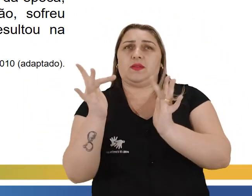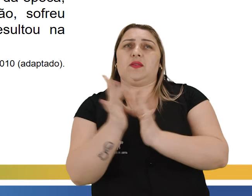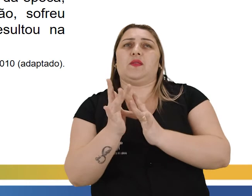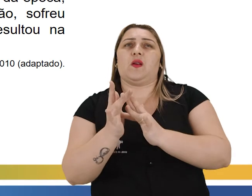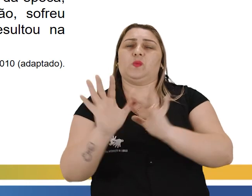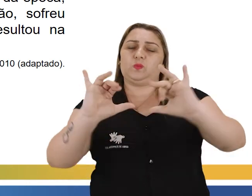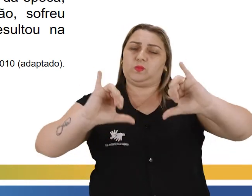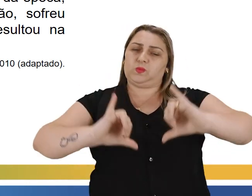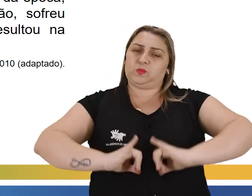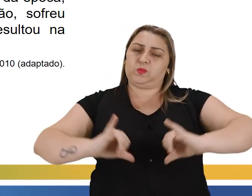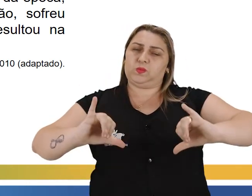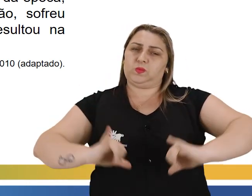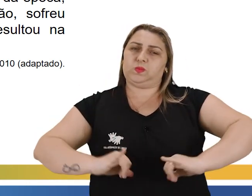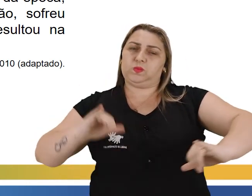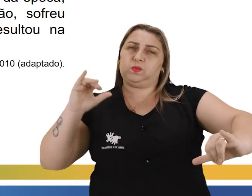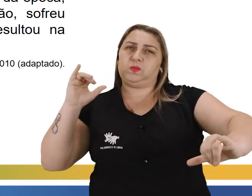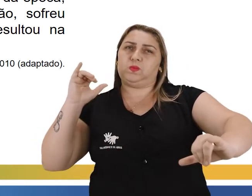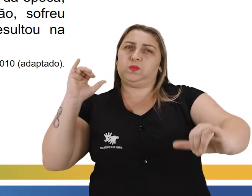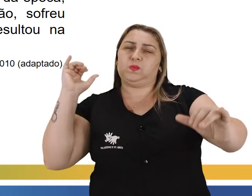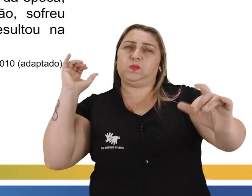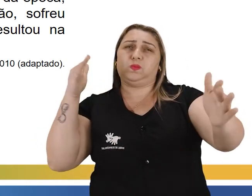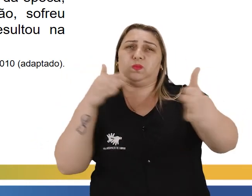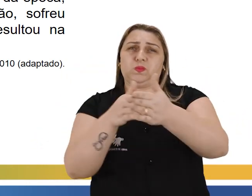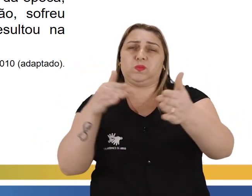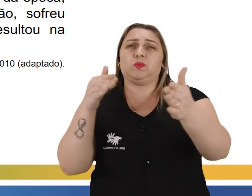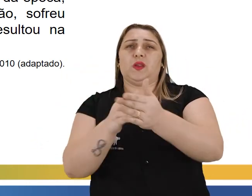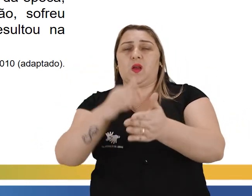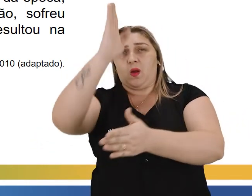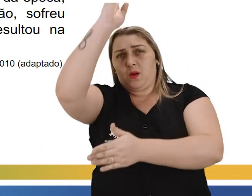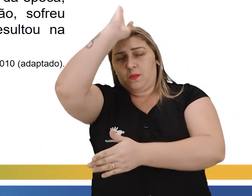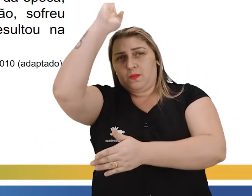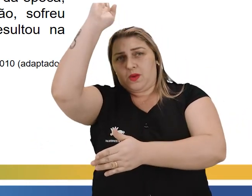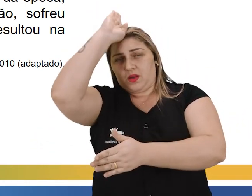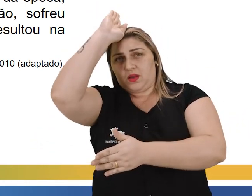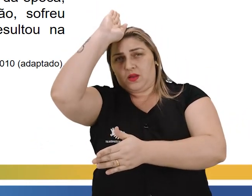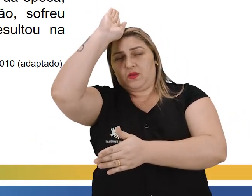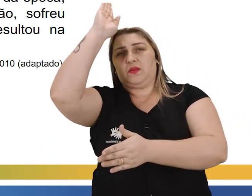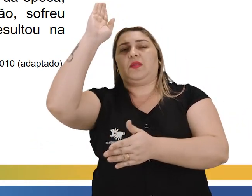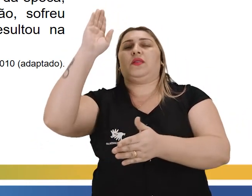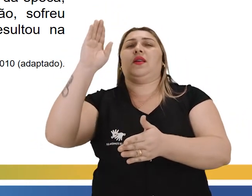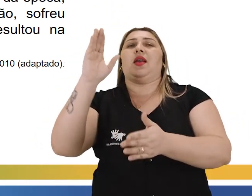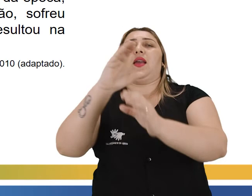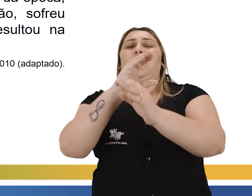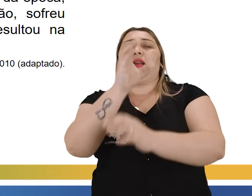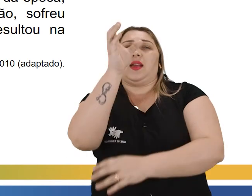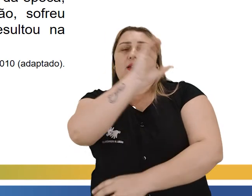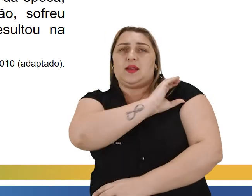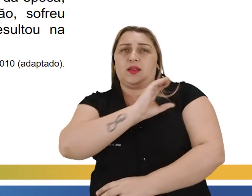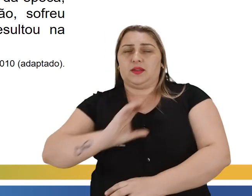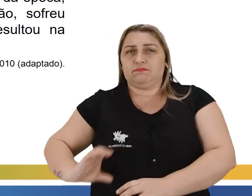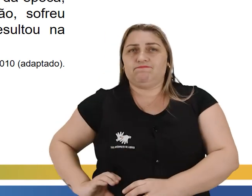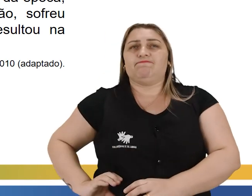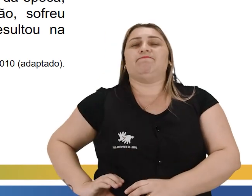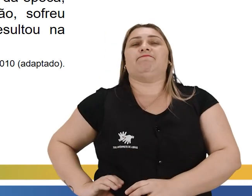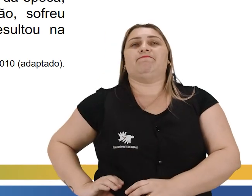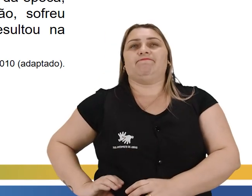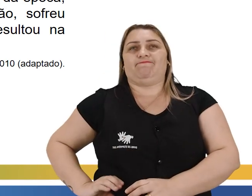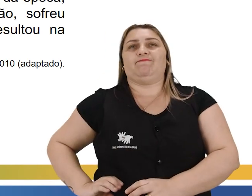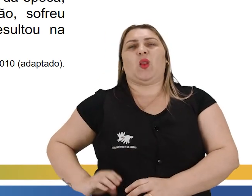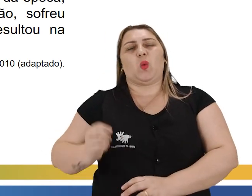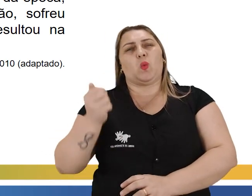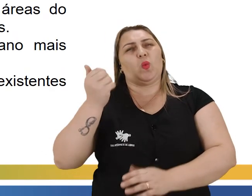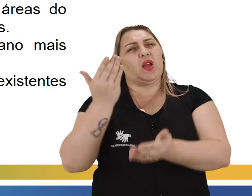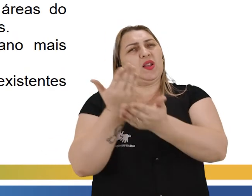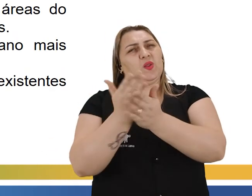sofreu sucessivos ataques de romanos, cristãos e árabes, o que resultou na destruição ou perda de quase todo o